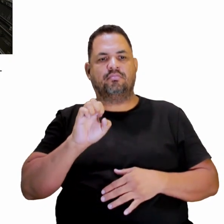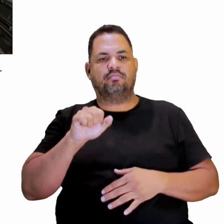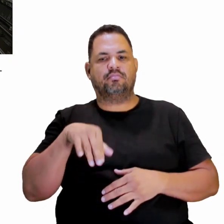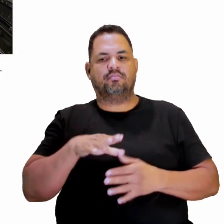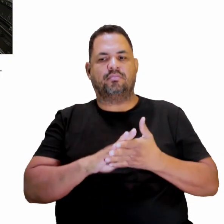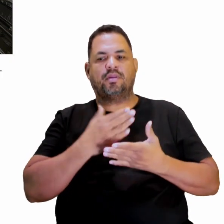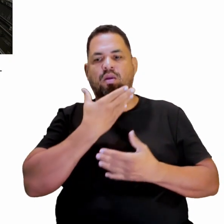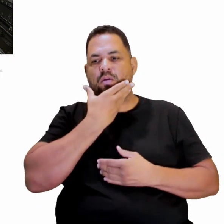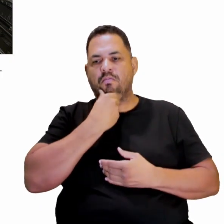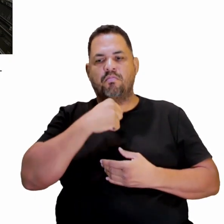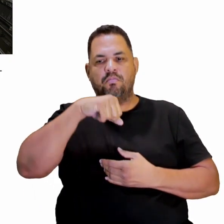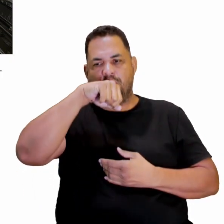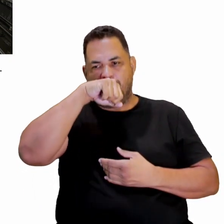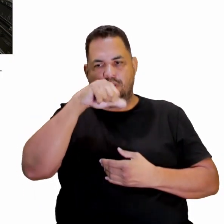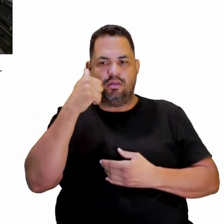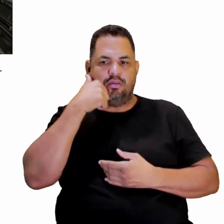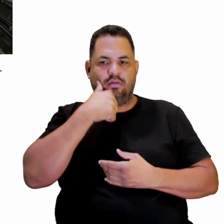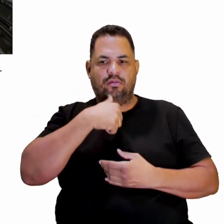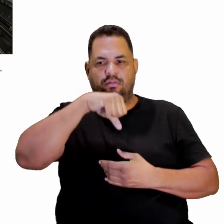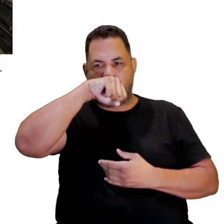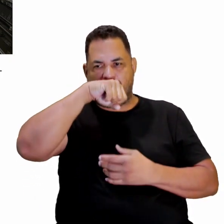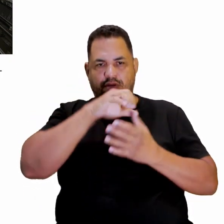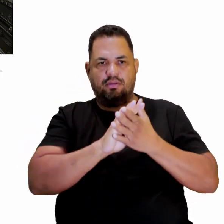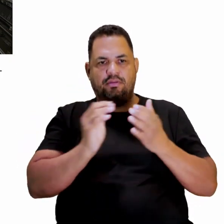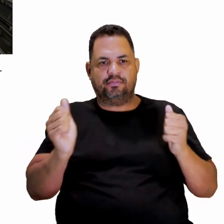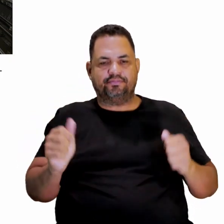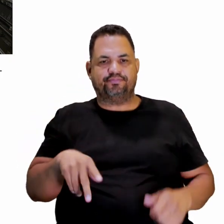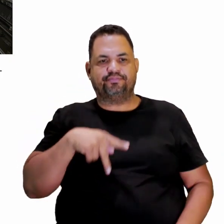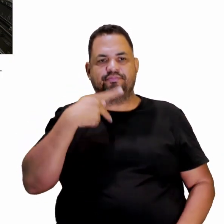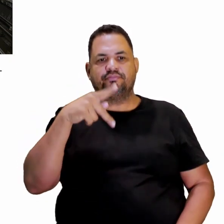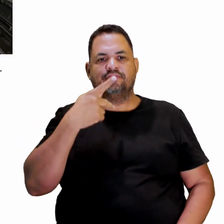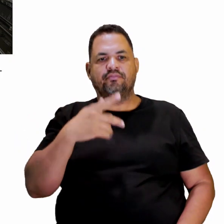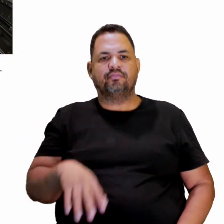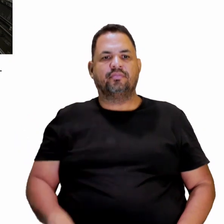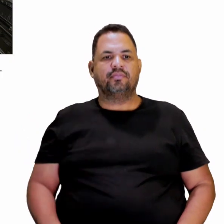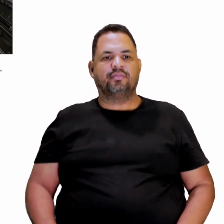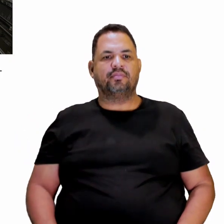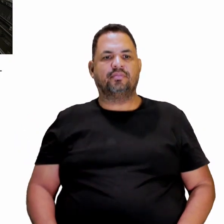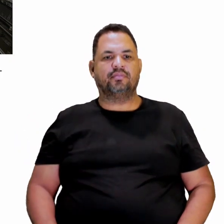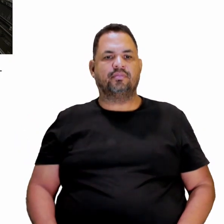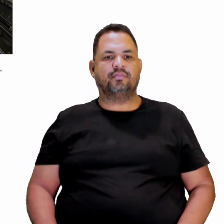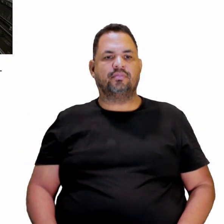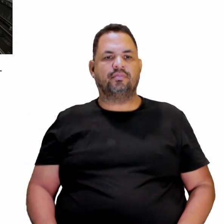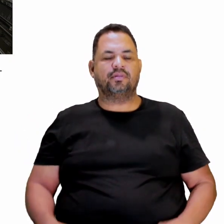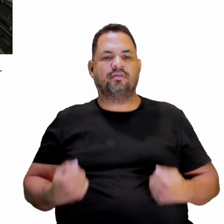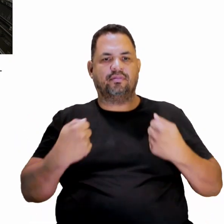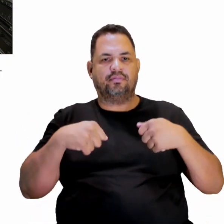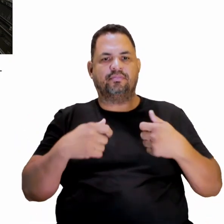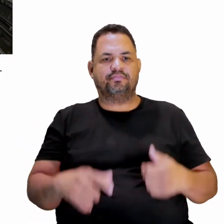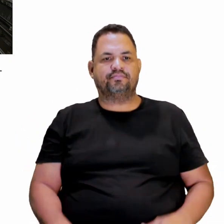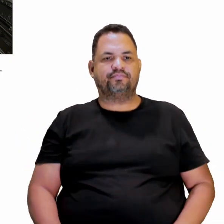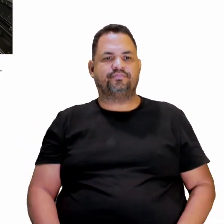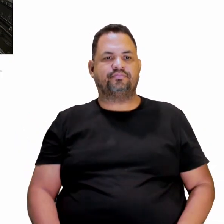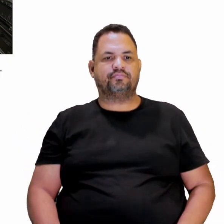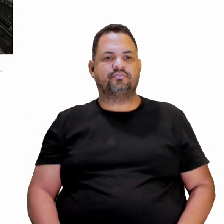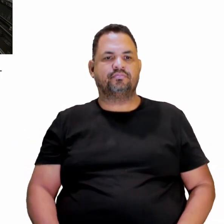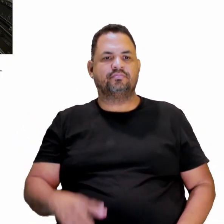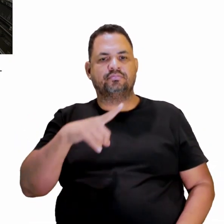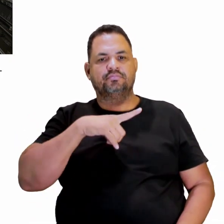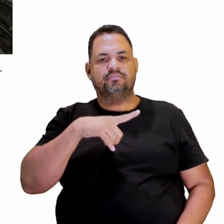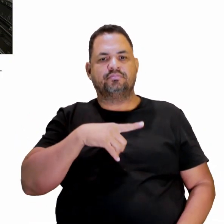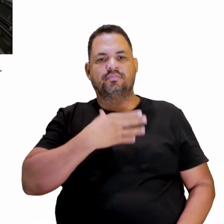cujos pais... Então, você tem aí o whose para falar de quê? Para falar de posse, né? Então, a Jane tem